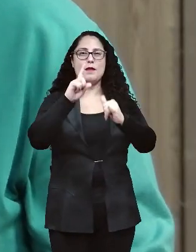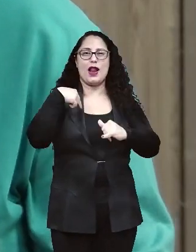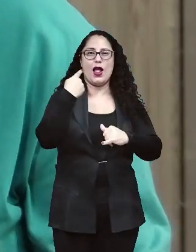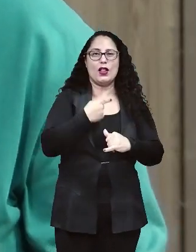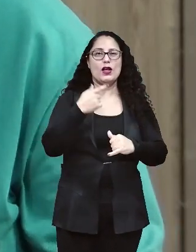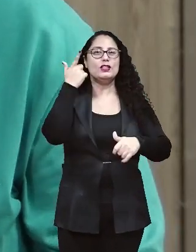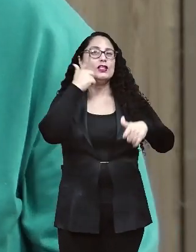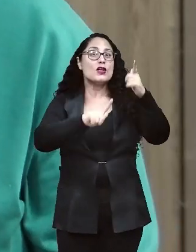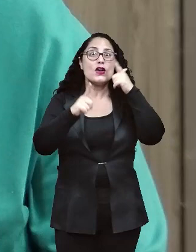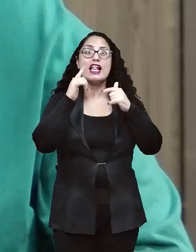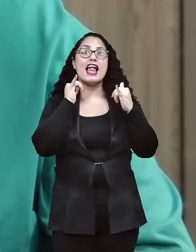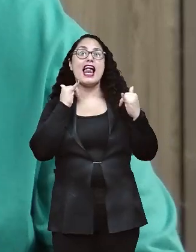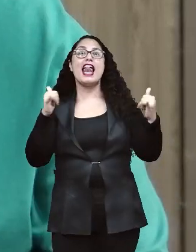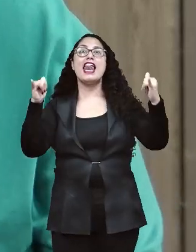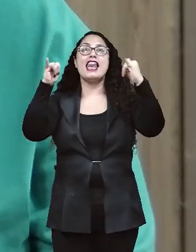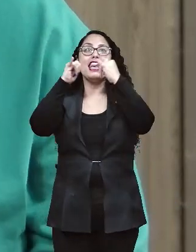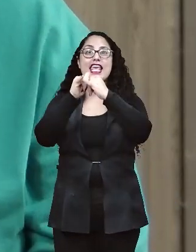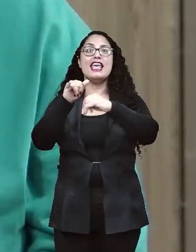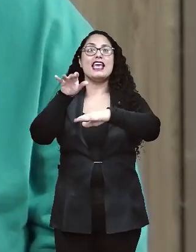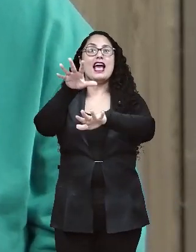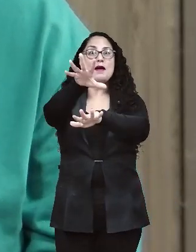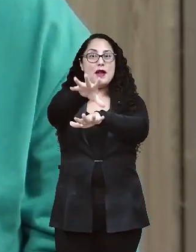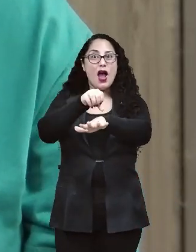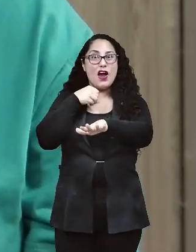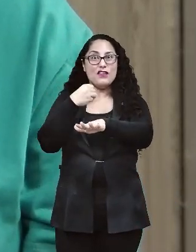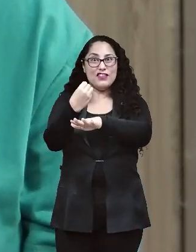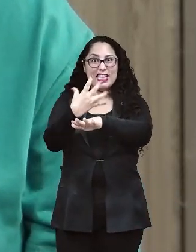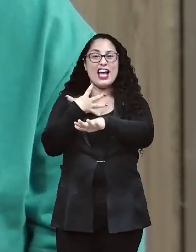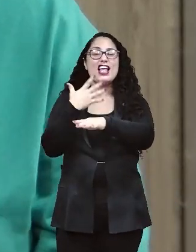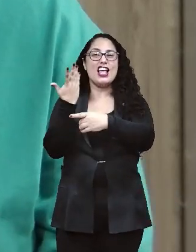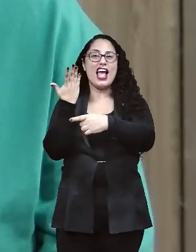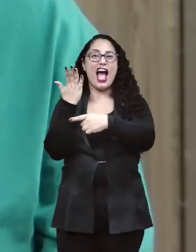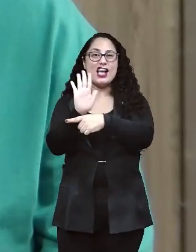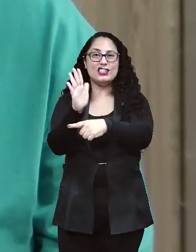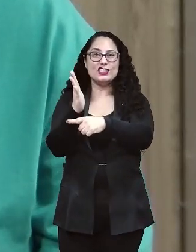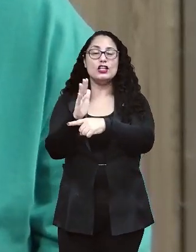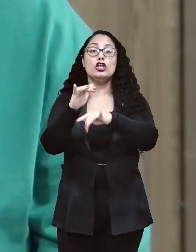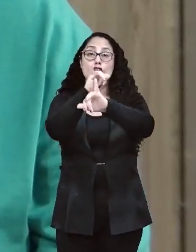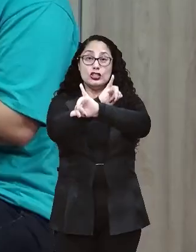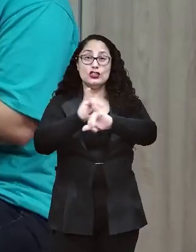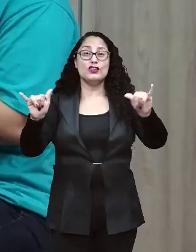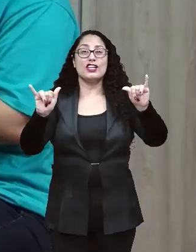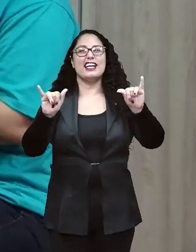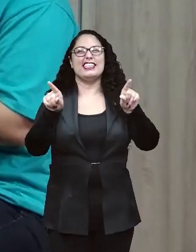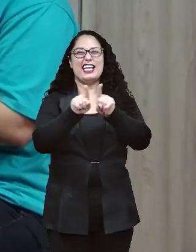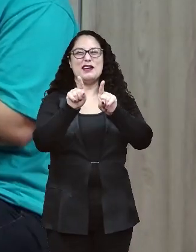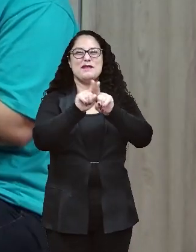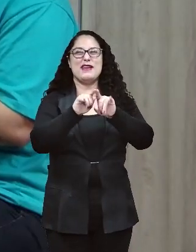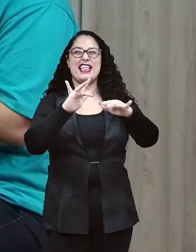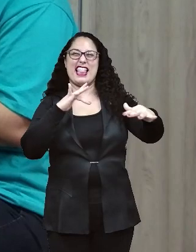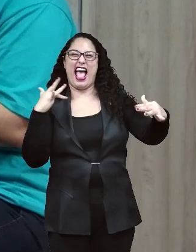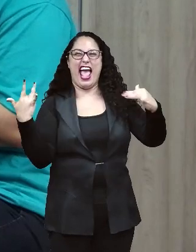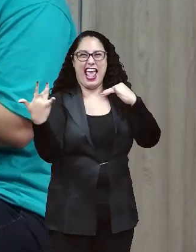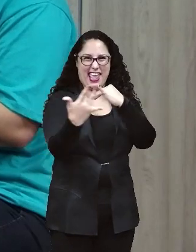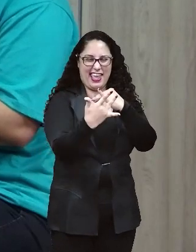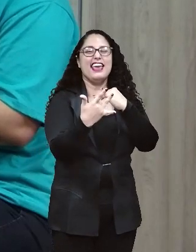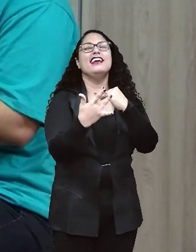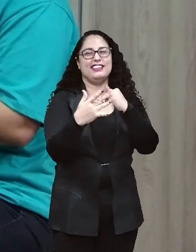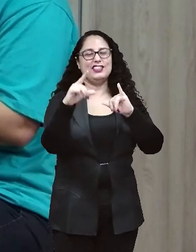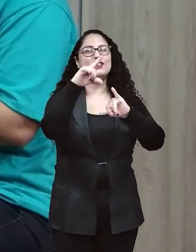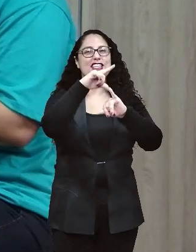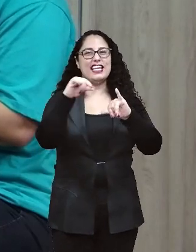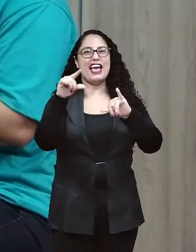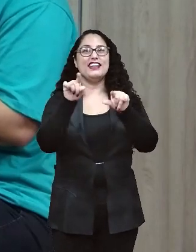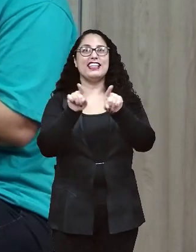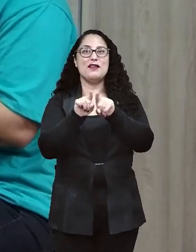Se não conseguir, telefona para a ouvidoria que a gente consegue te ajudar lá. E também nós também divulgamos na mídia, né? Então, está nas redes sociais do